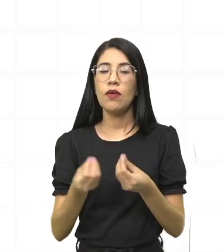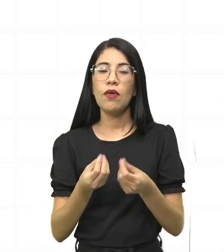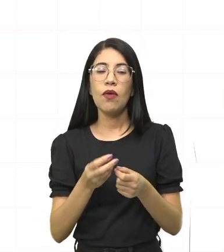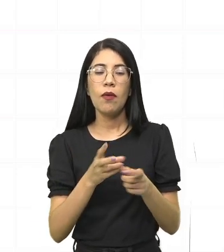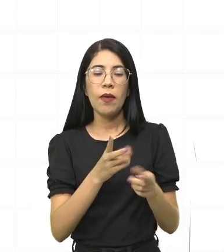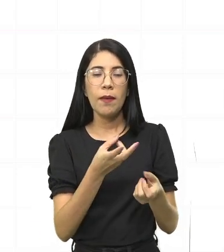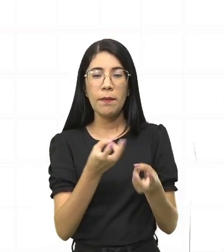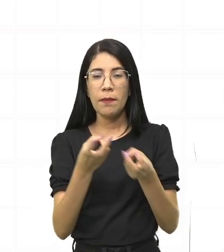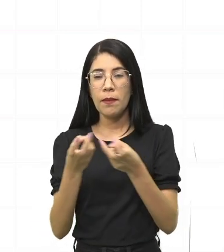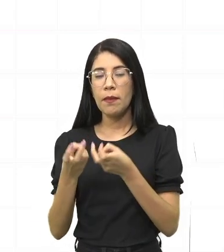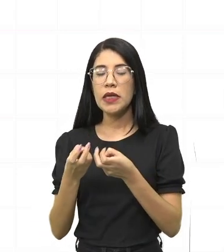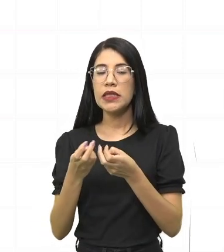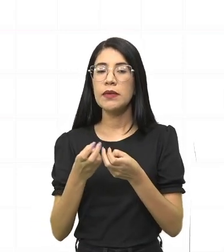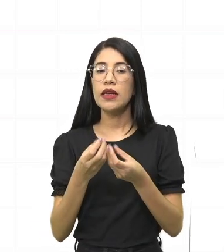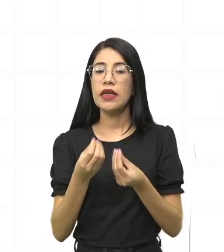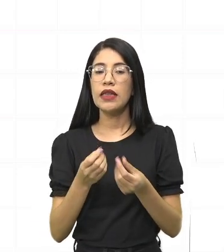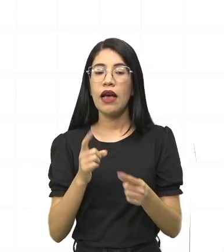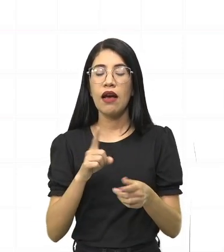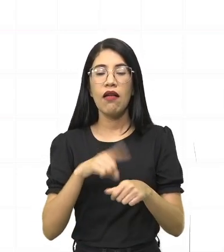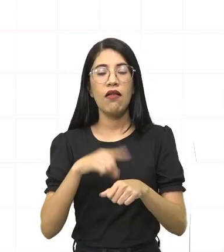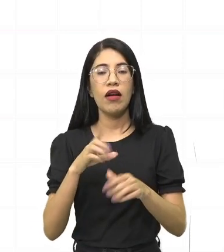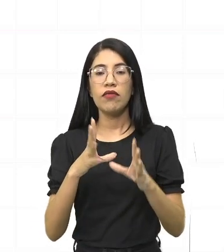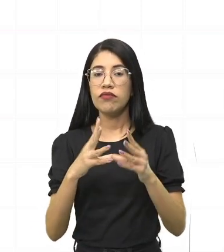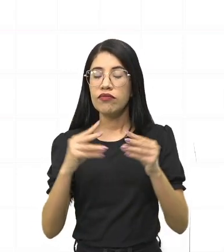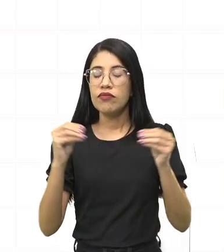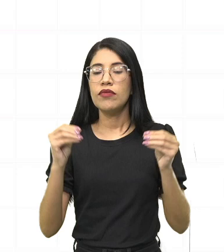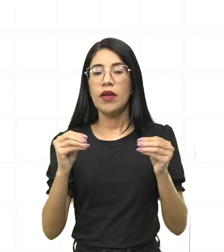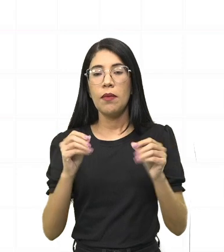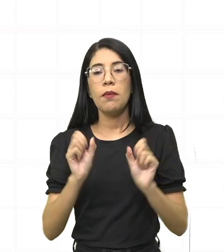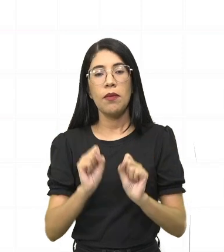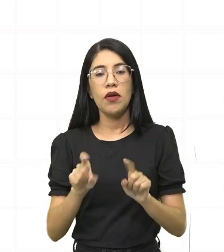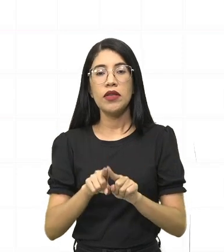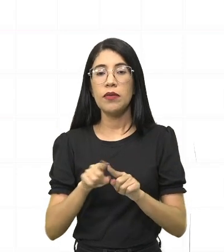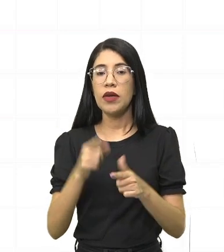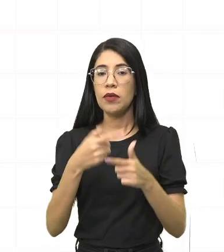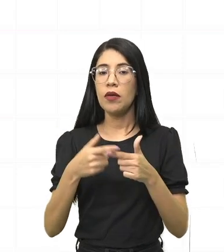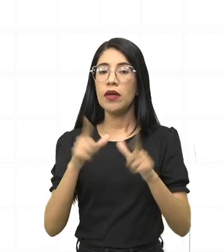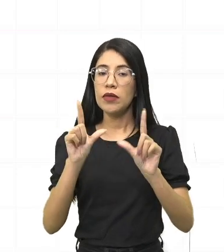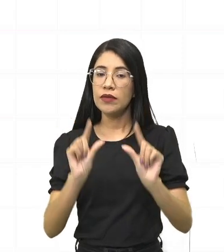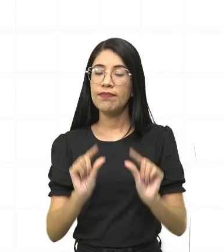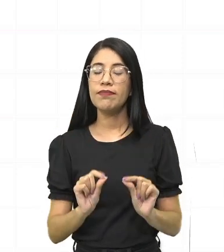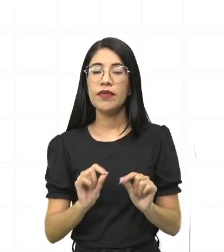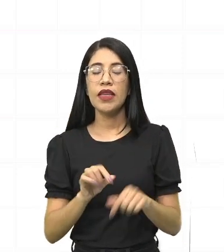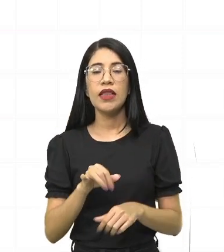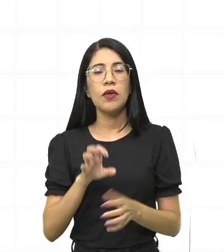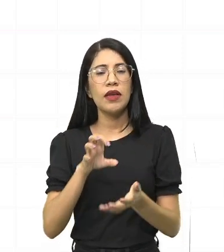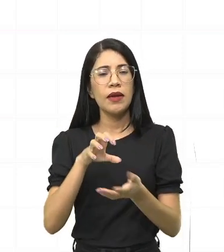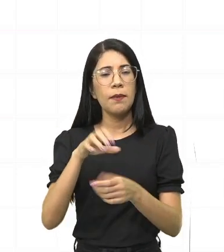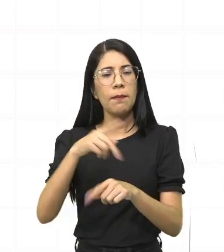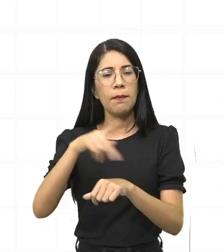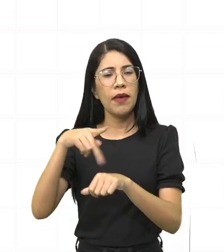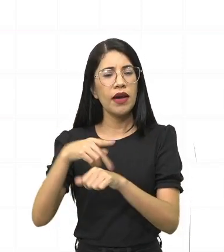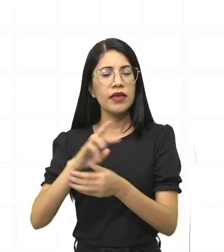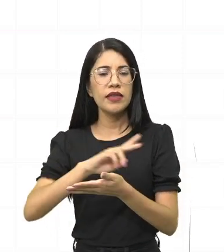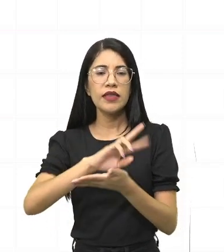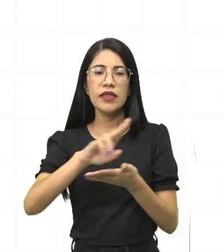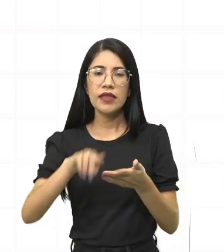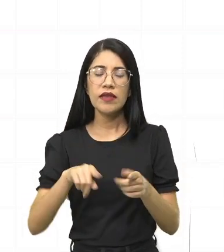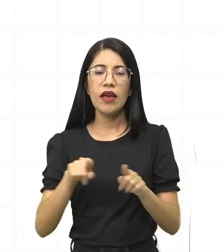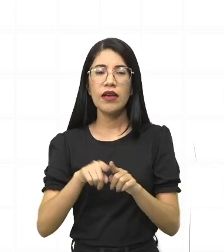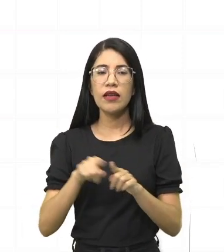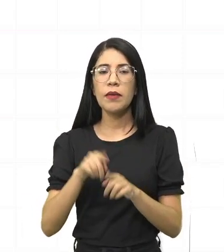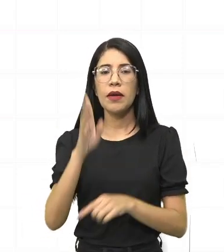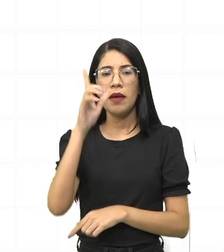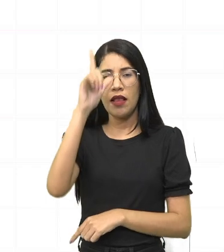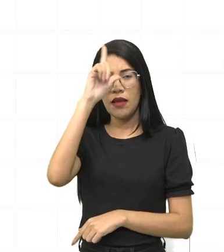e desligamento, eles podem reduzir esses impactos. E aí nós temos China, Estados Unidos, Brasil,